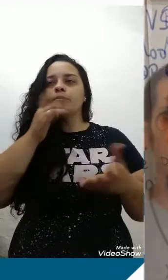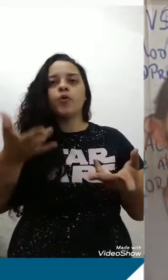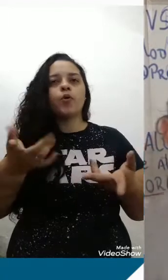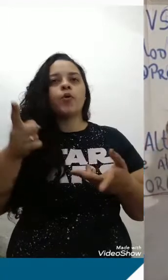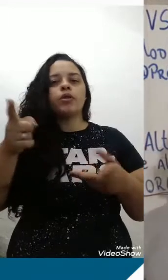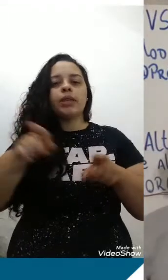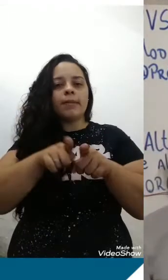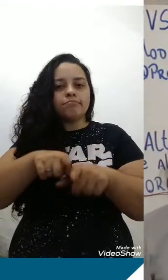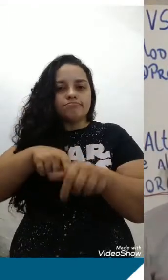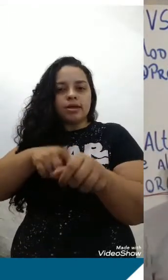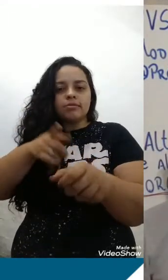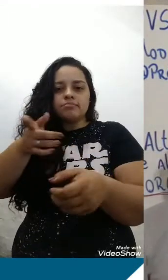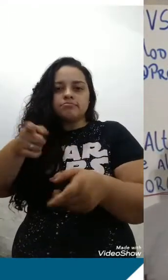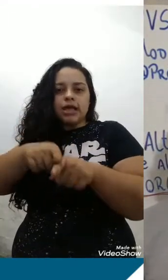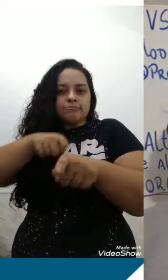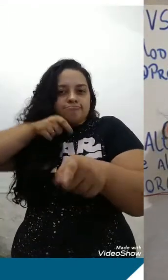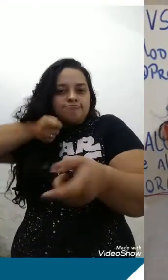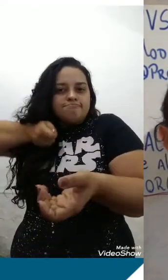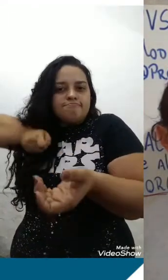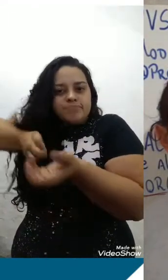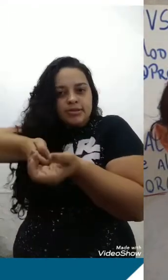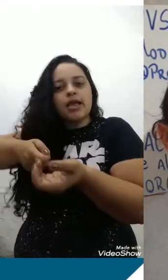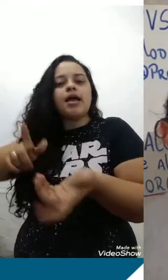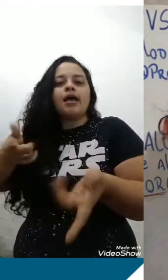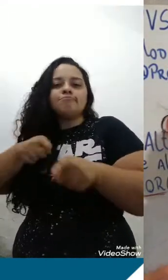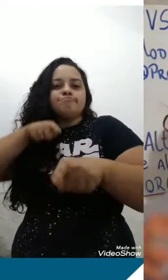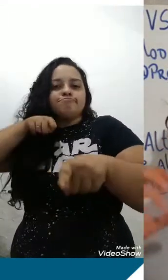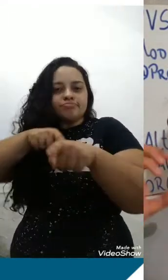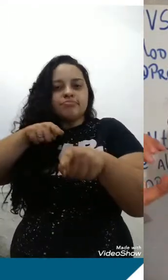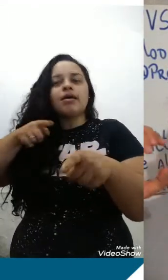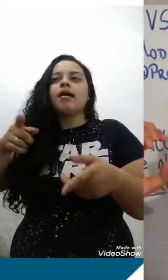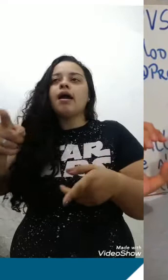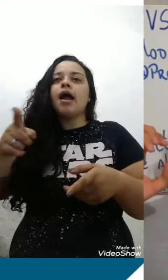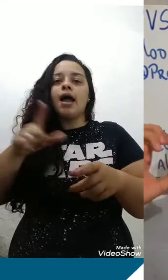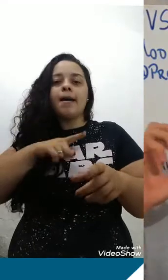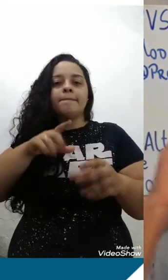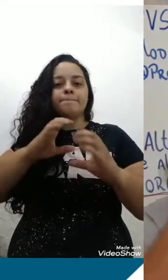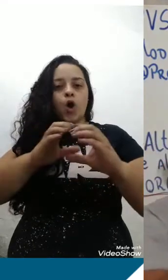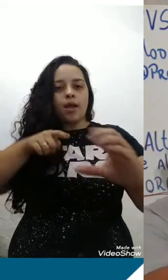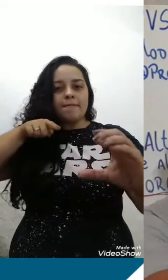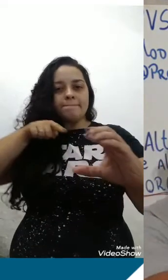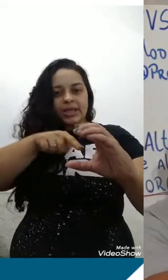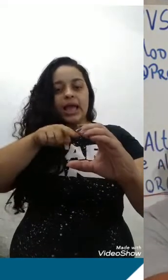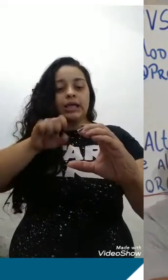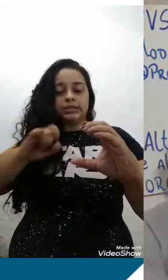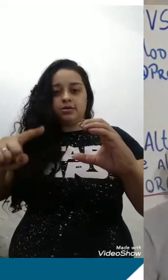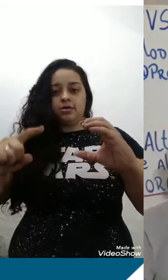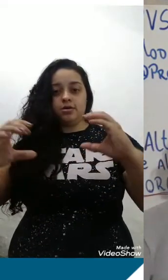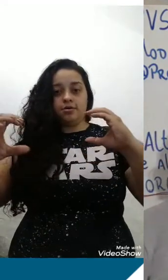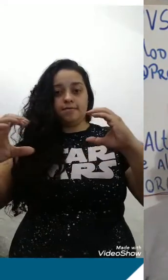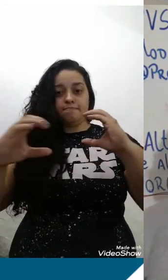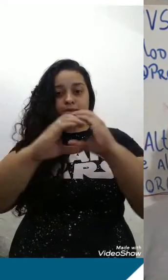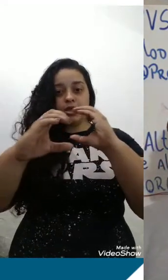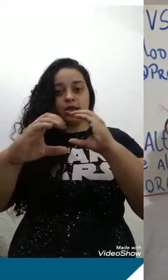jogos como o bilhar, eles mostram que as bolas, ao